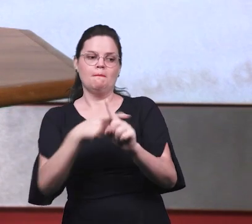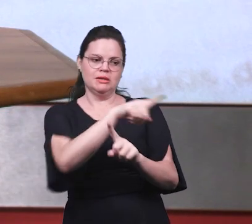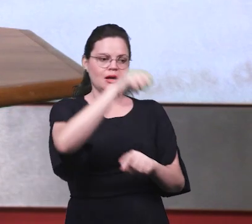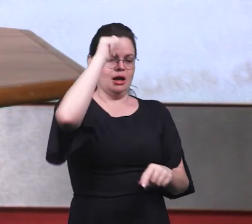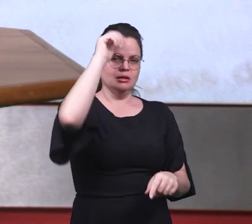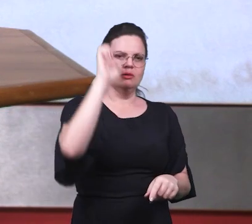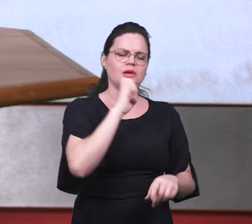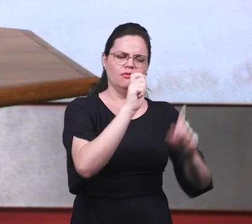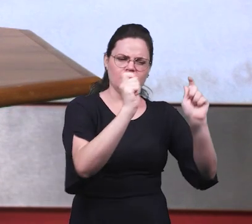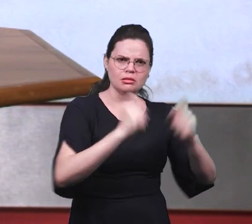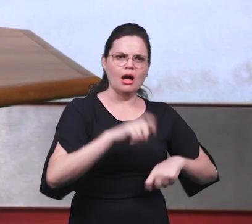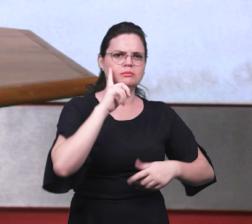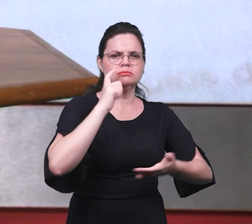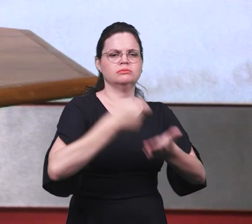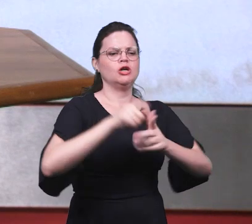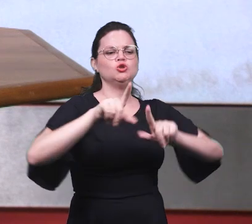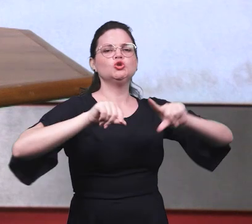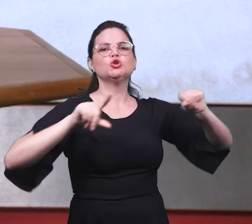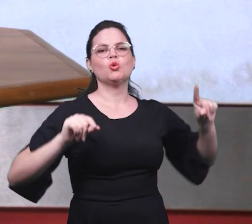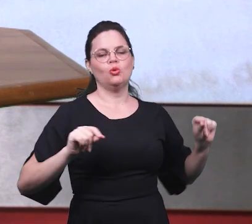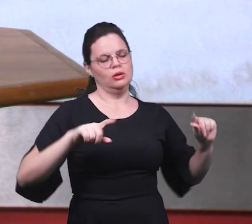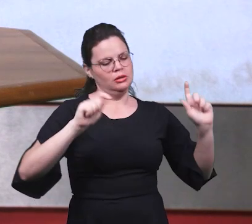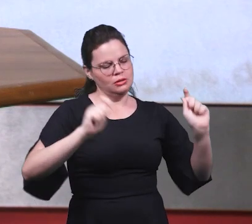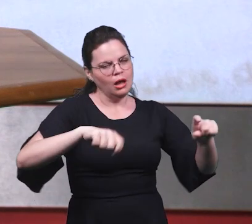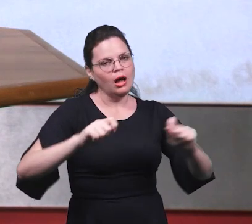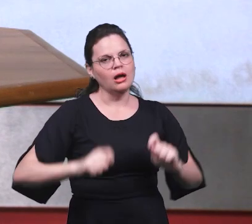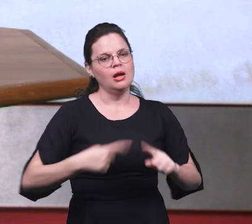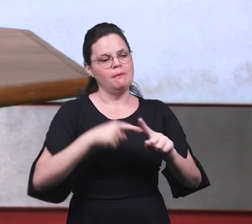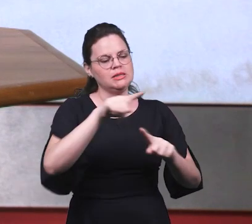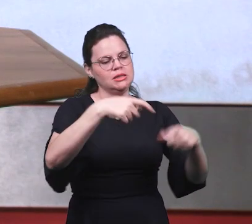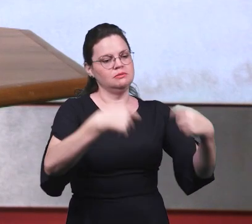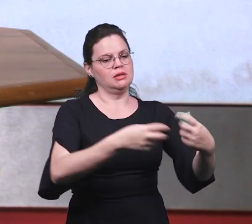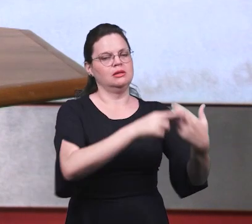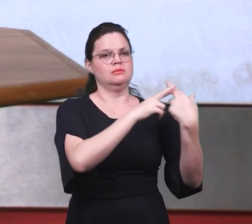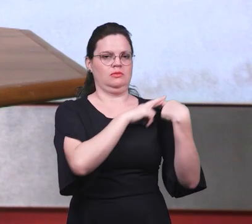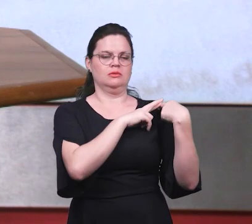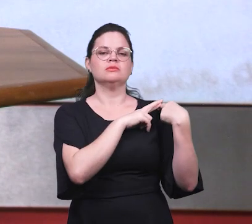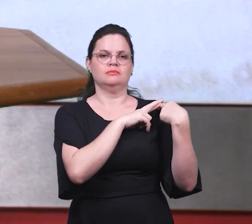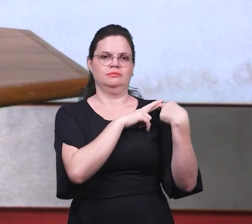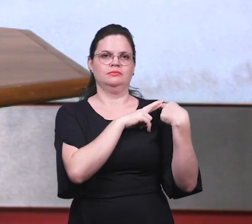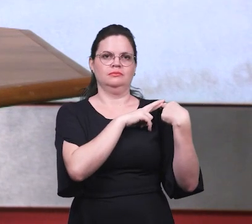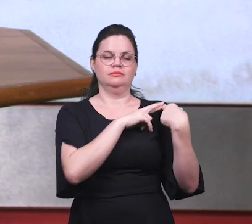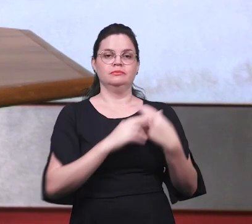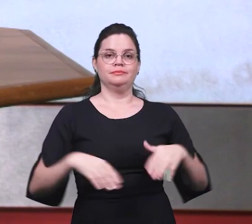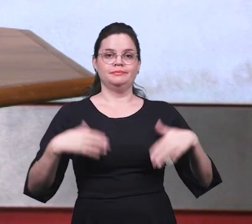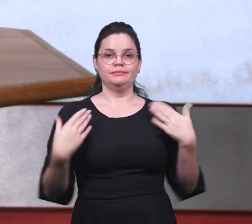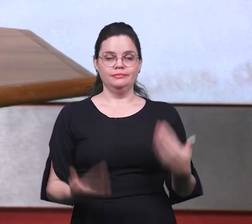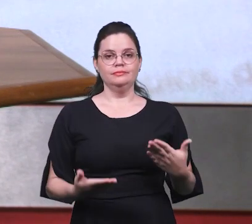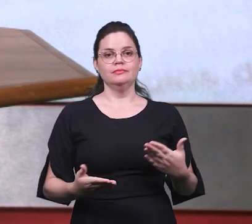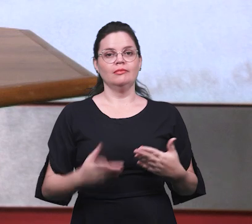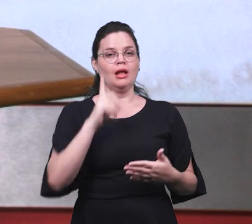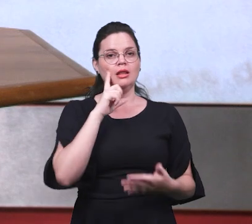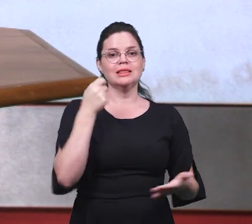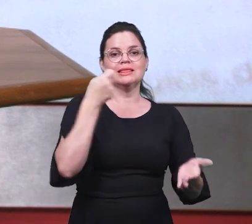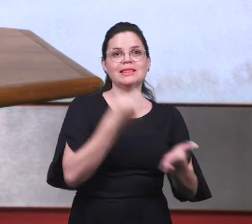capazes de fazer escolhas com responsabilidades. Assim, a decisão